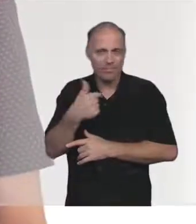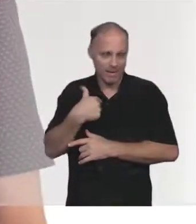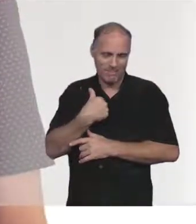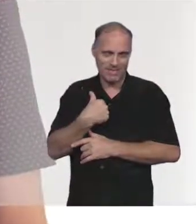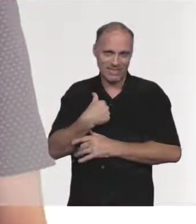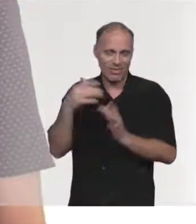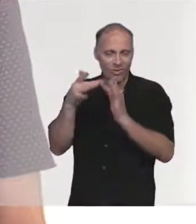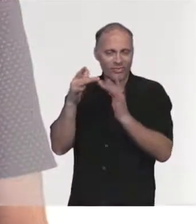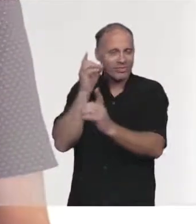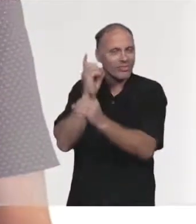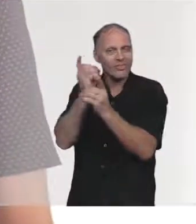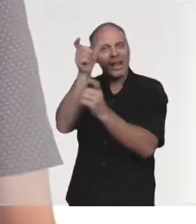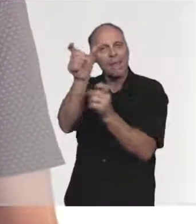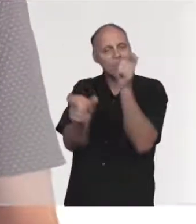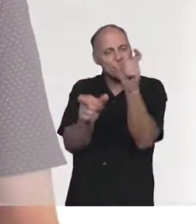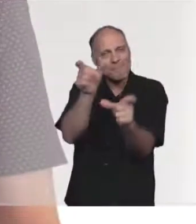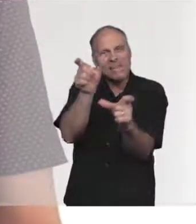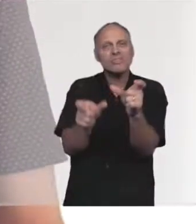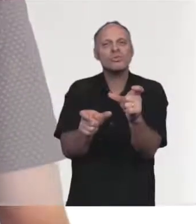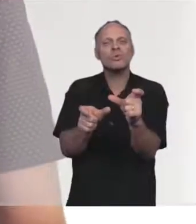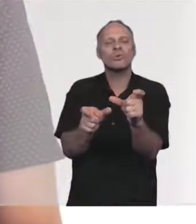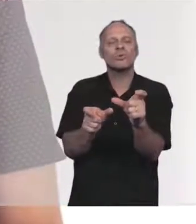bom encontrar pessoas